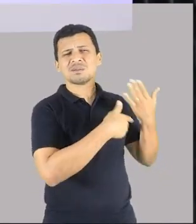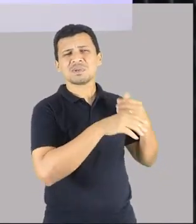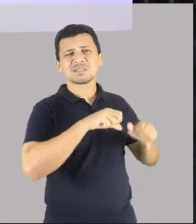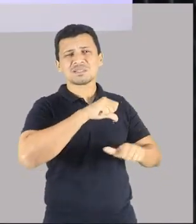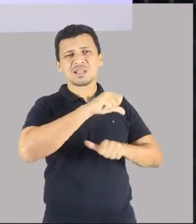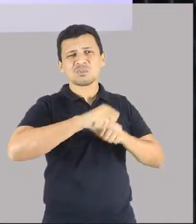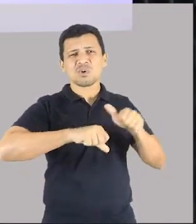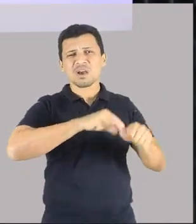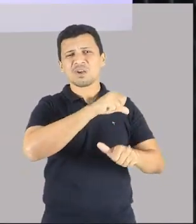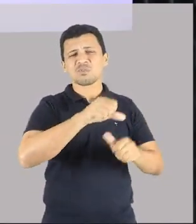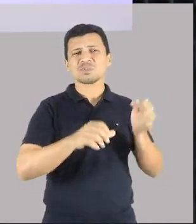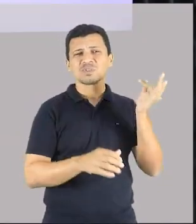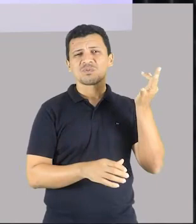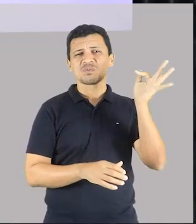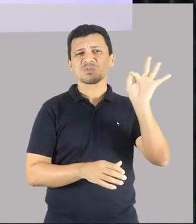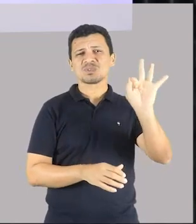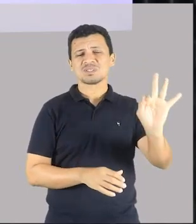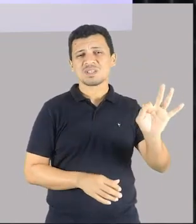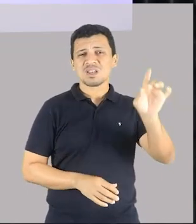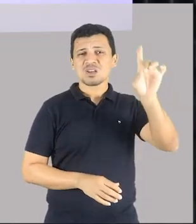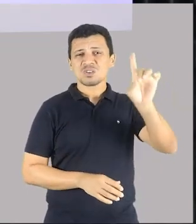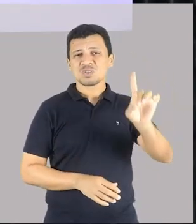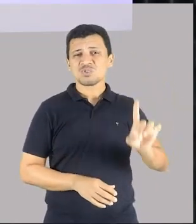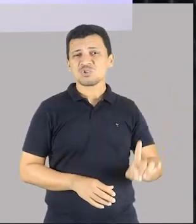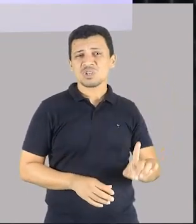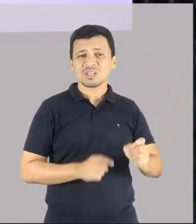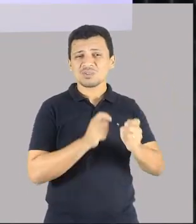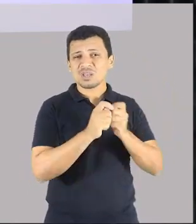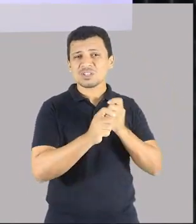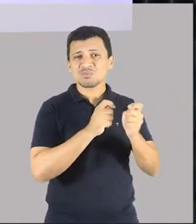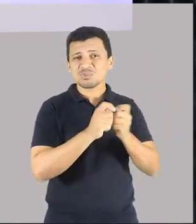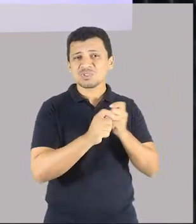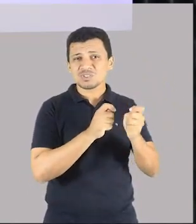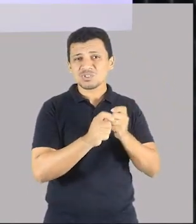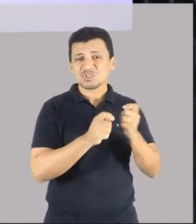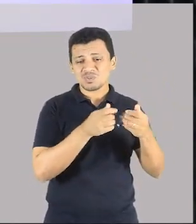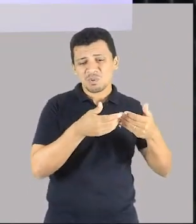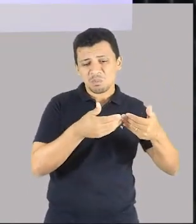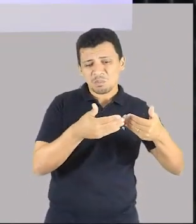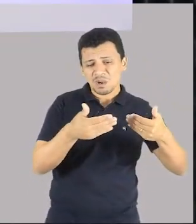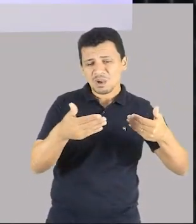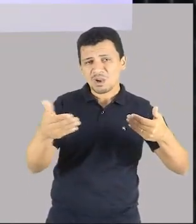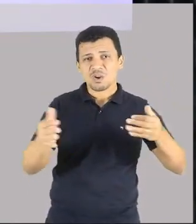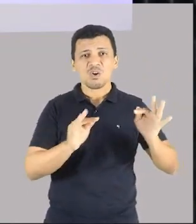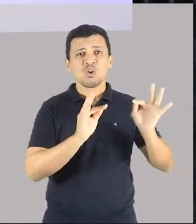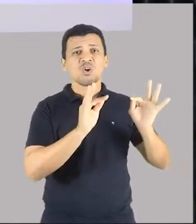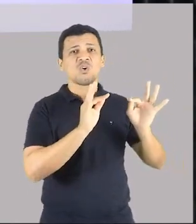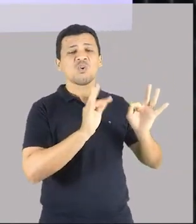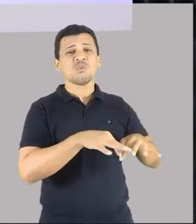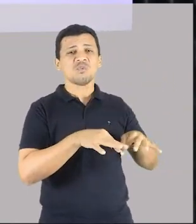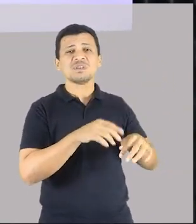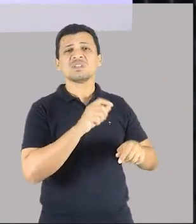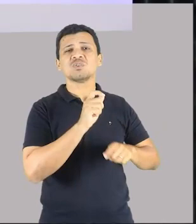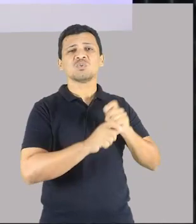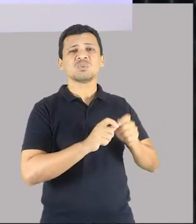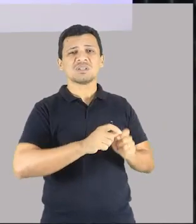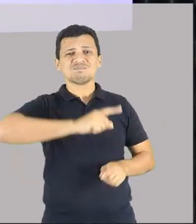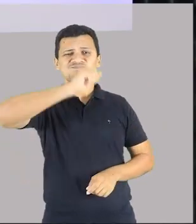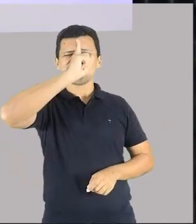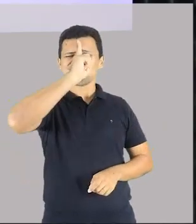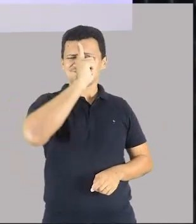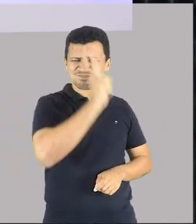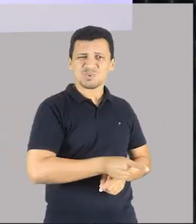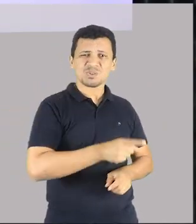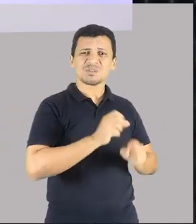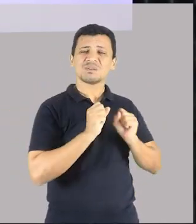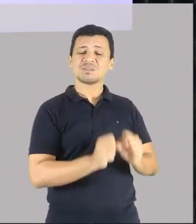Francesa. A raiz do direito administrativo pós-revolução, pós o fim do absolutismo, em que se havia